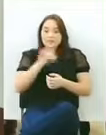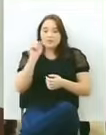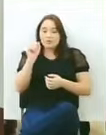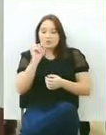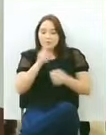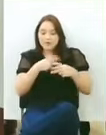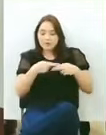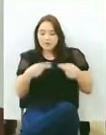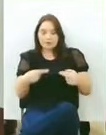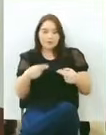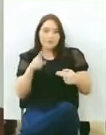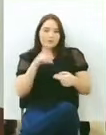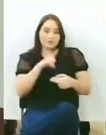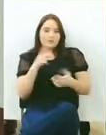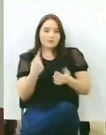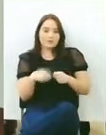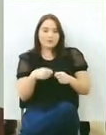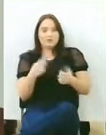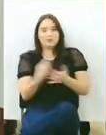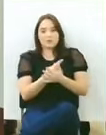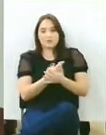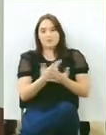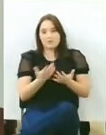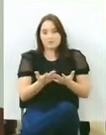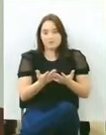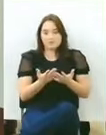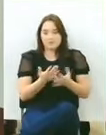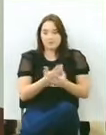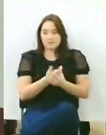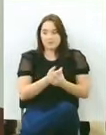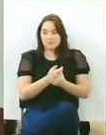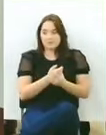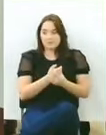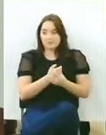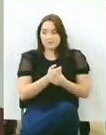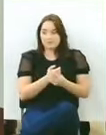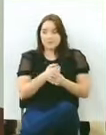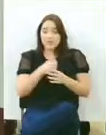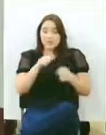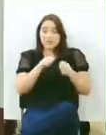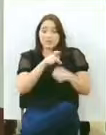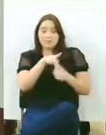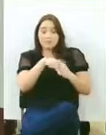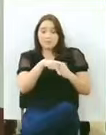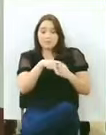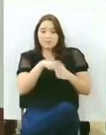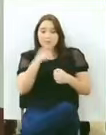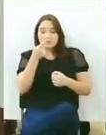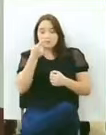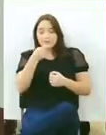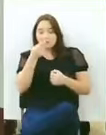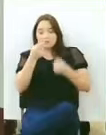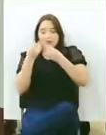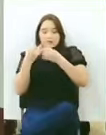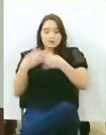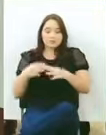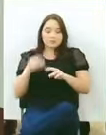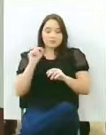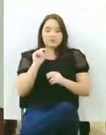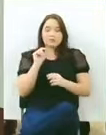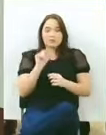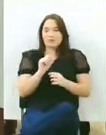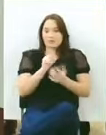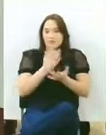constantemente para que algo ou para que uma providência seja tomada. E a epístola de Pedro, ela é muito interessante